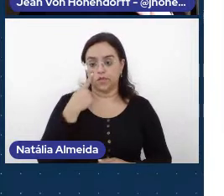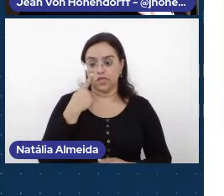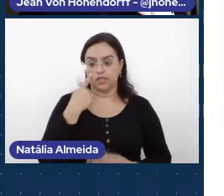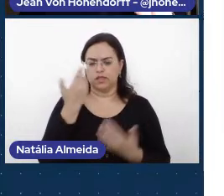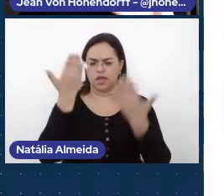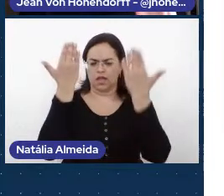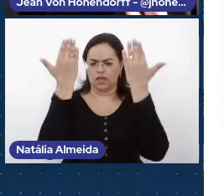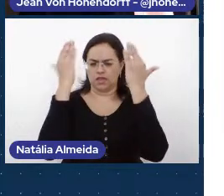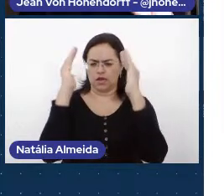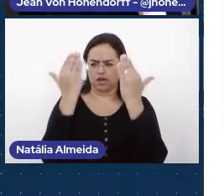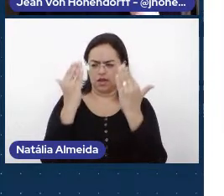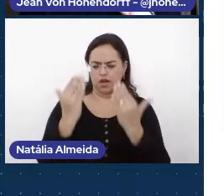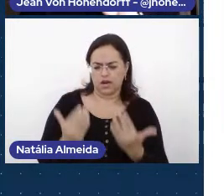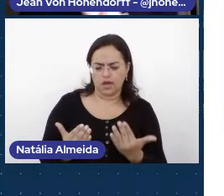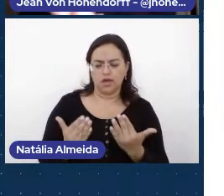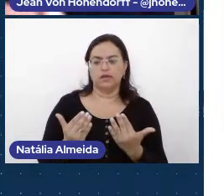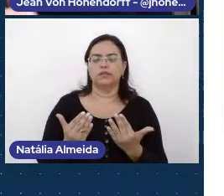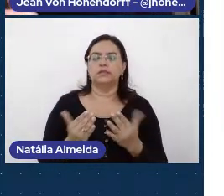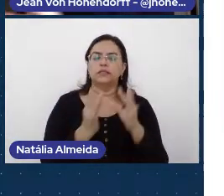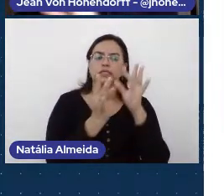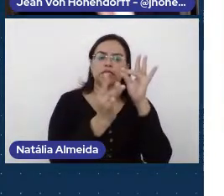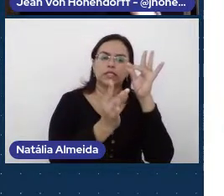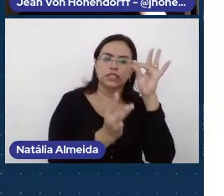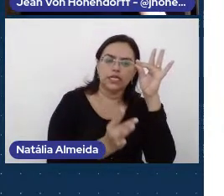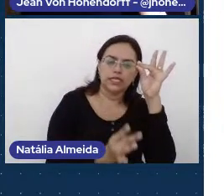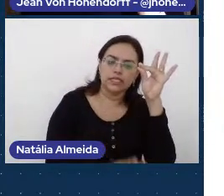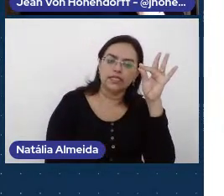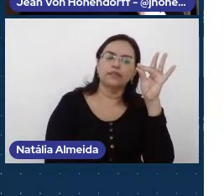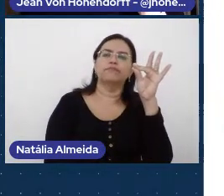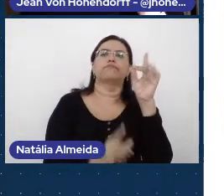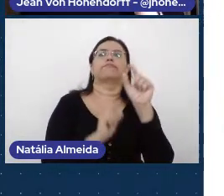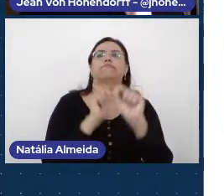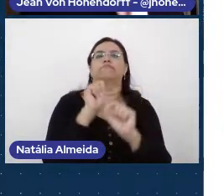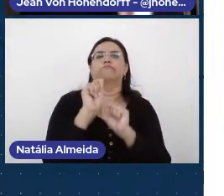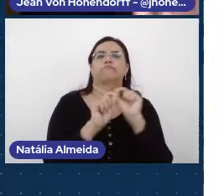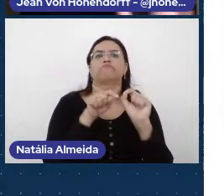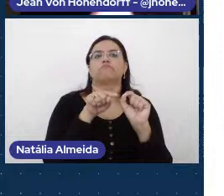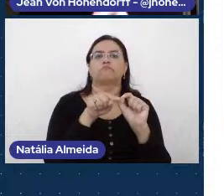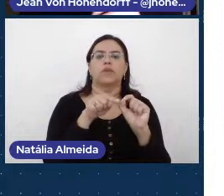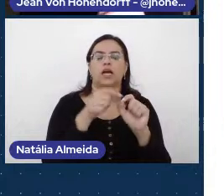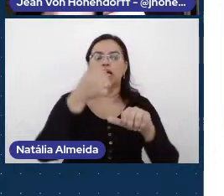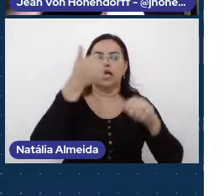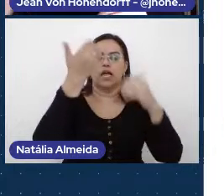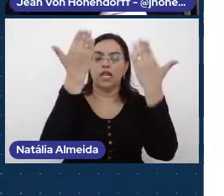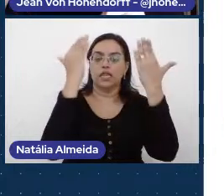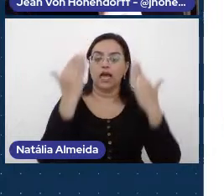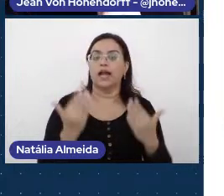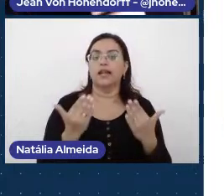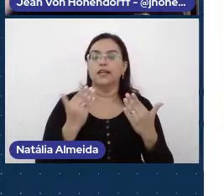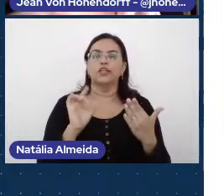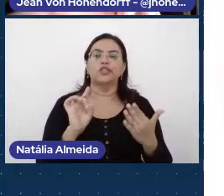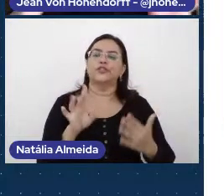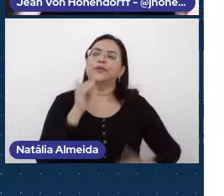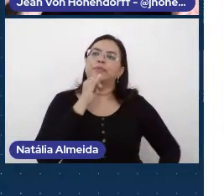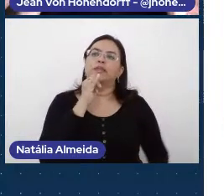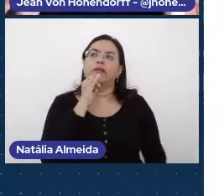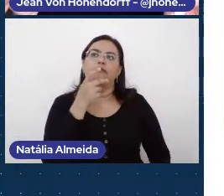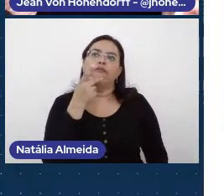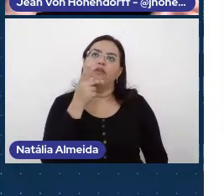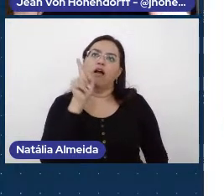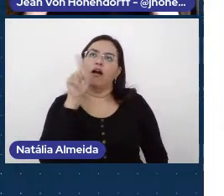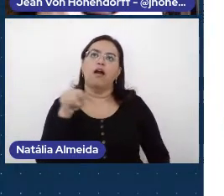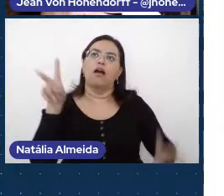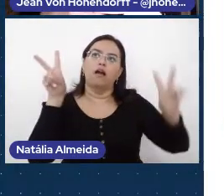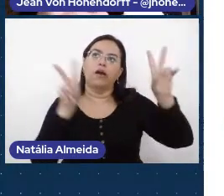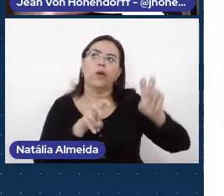né? Descrever a história dessa análise de dados, não basta dizer que foi de acordo com tal autor